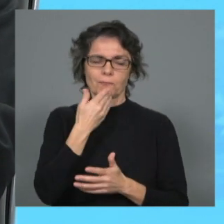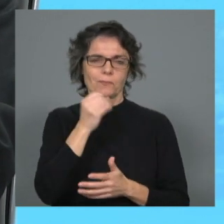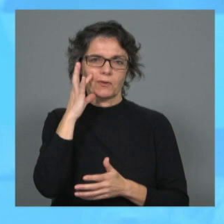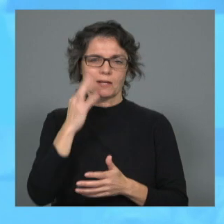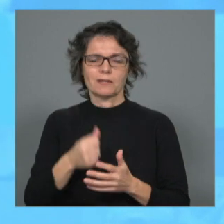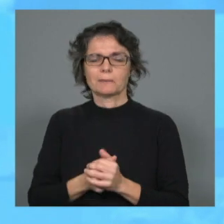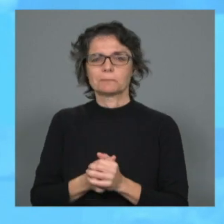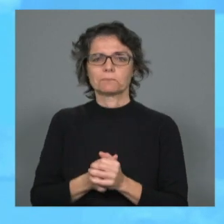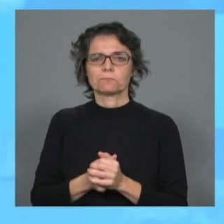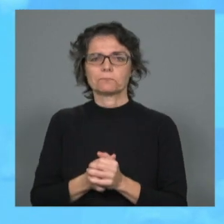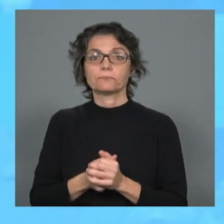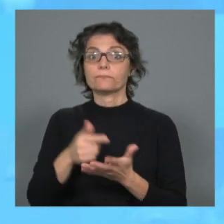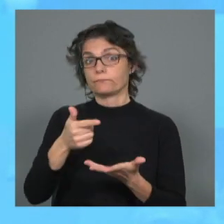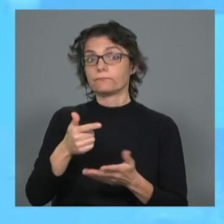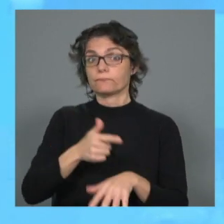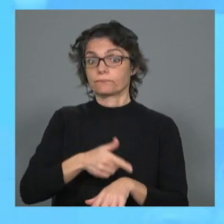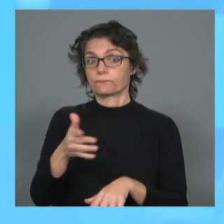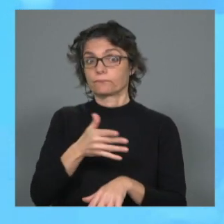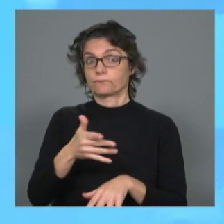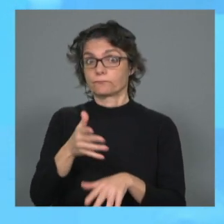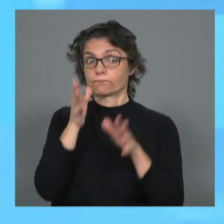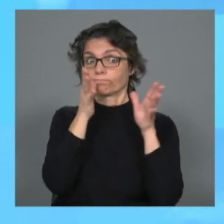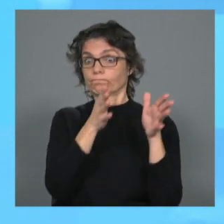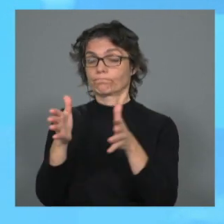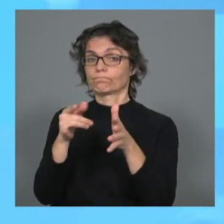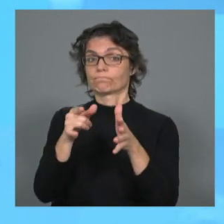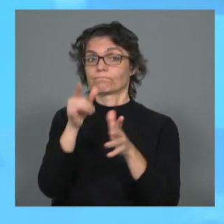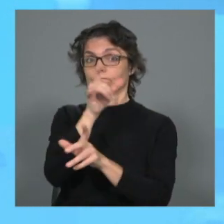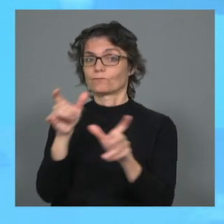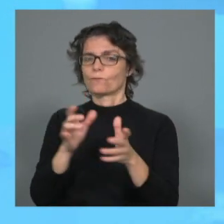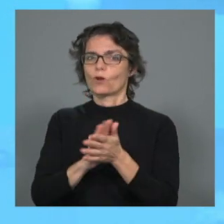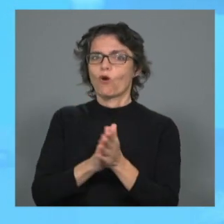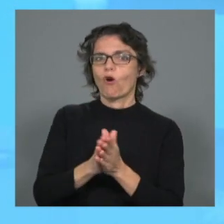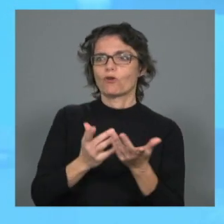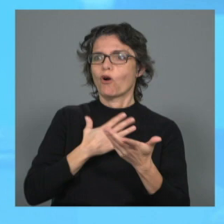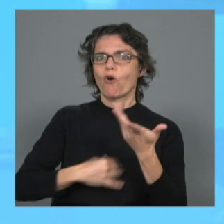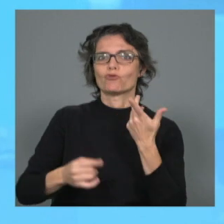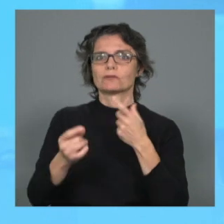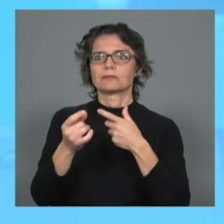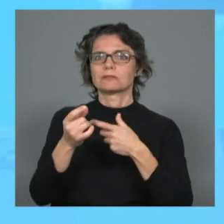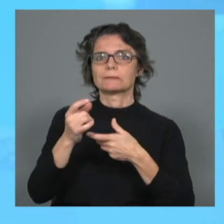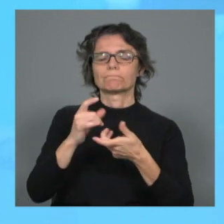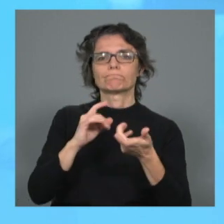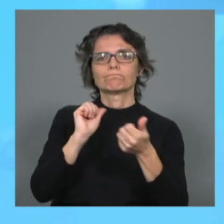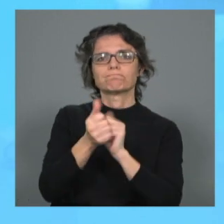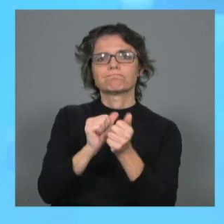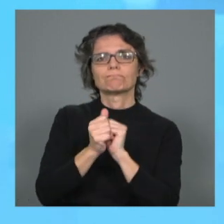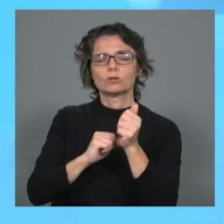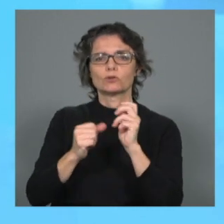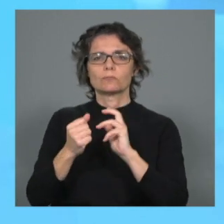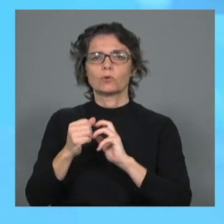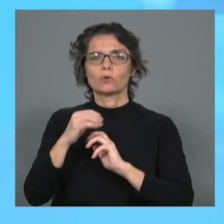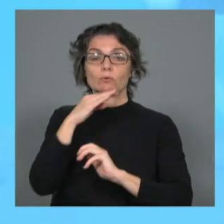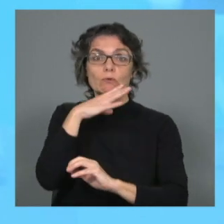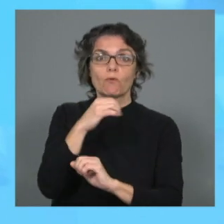ocasião em que a grande parte das atenções e daqueles que gostam de acompanhar os desportos de inverno estiveram atentos ao